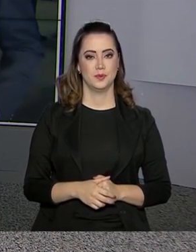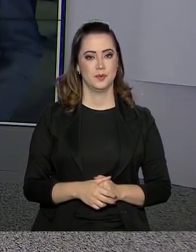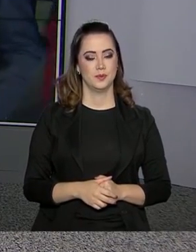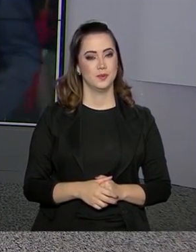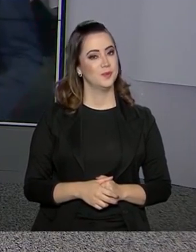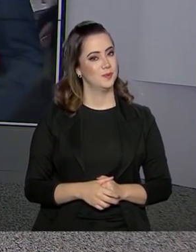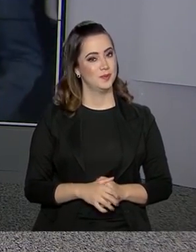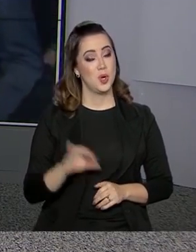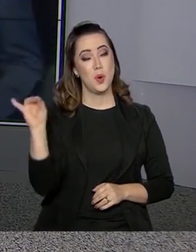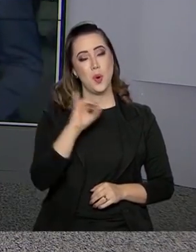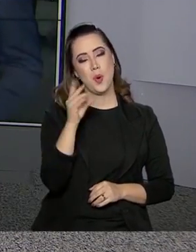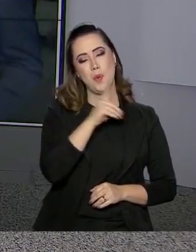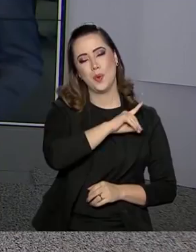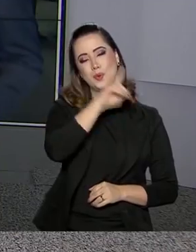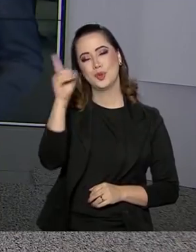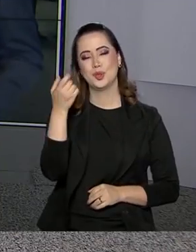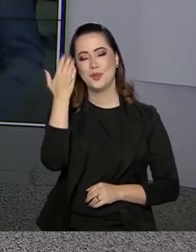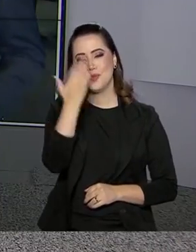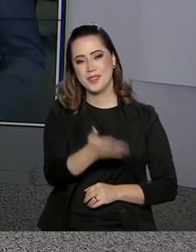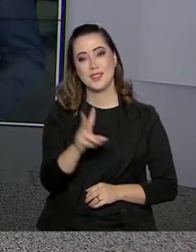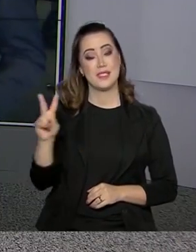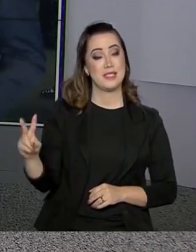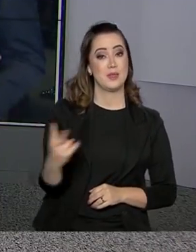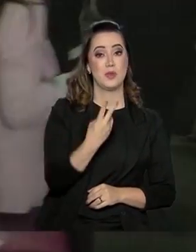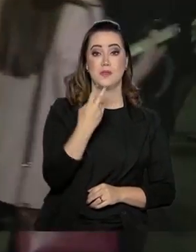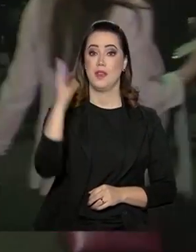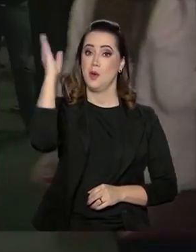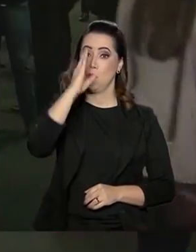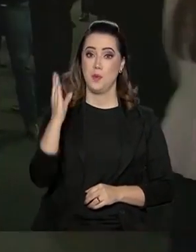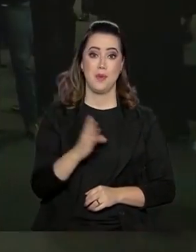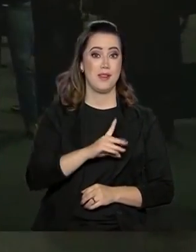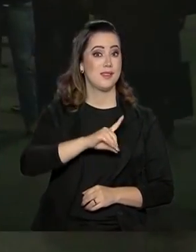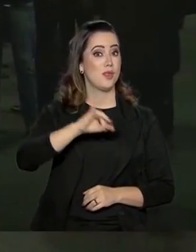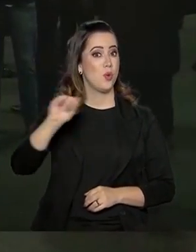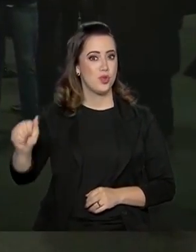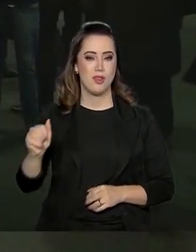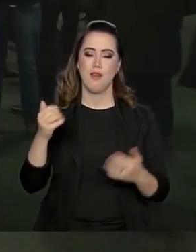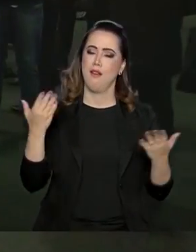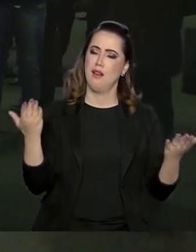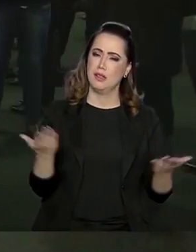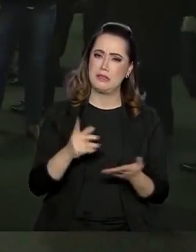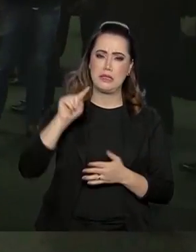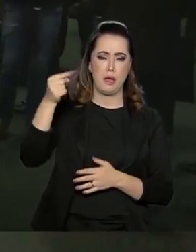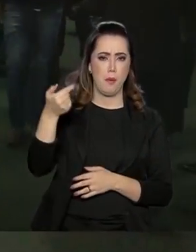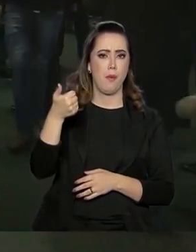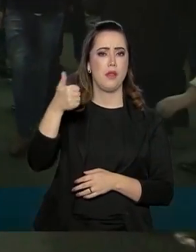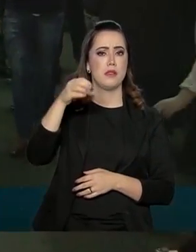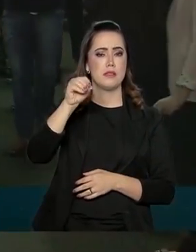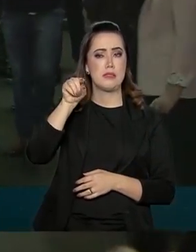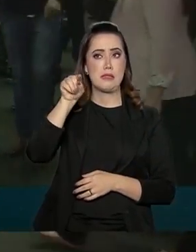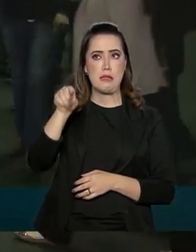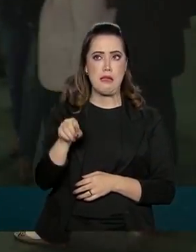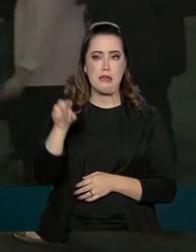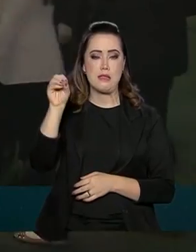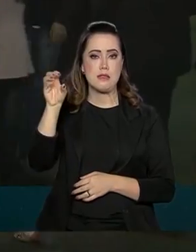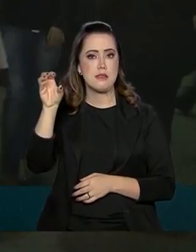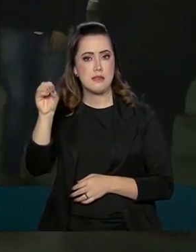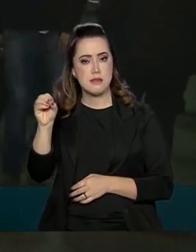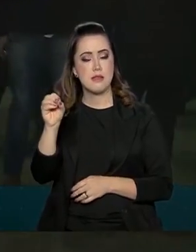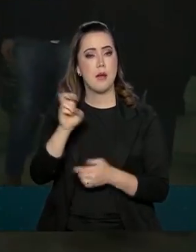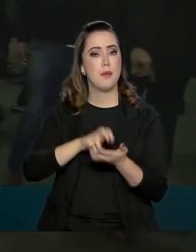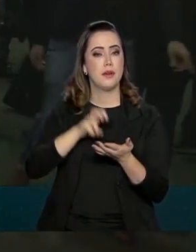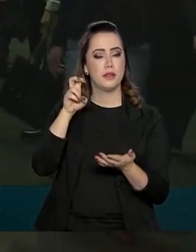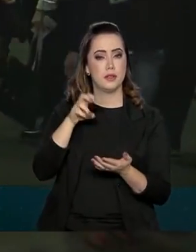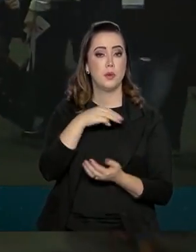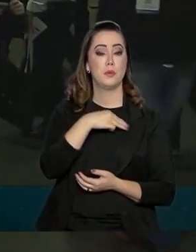Bom dia, Carla. Bom dia a você que acompanha o Brasil em Dia. Logo mais às 10 horas da manhã, o ministro da Justiça e Segurança Pública,